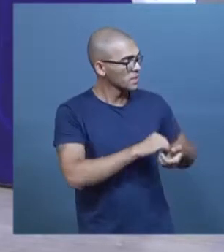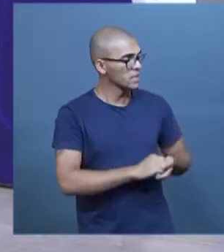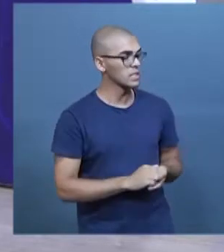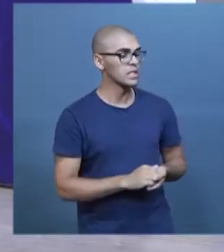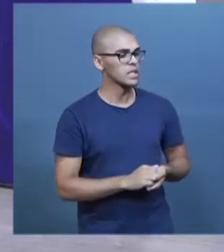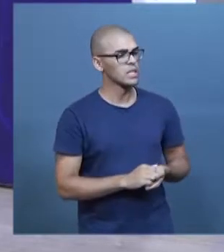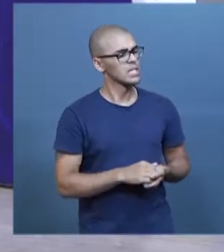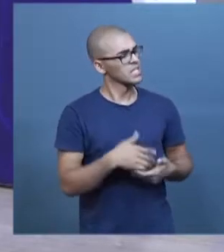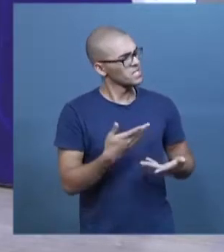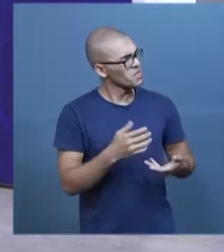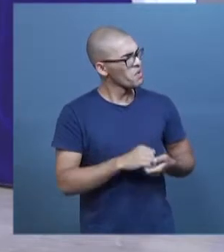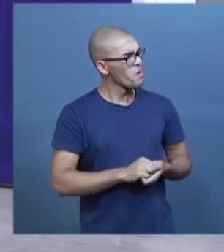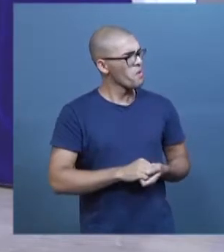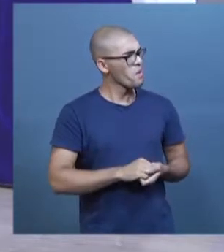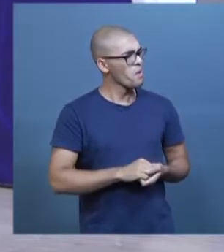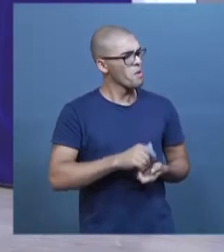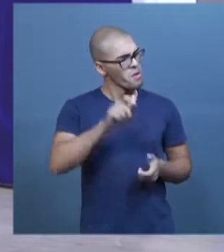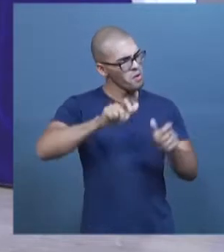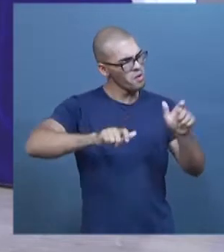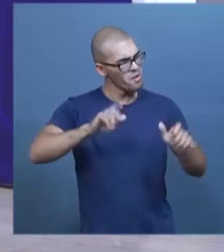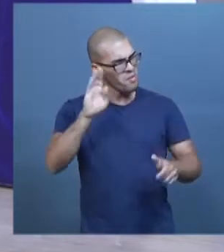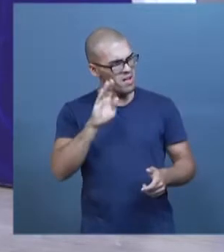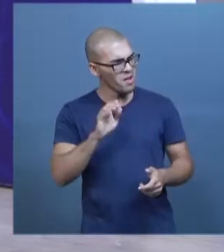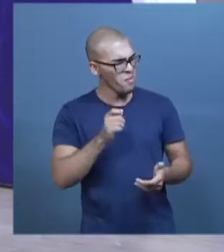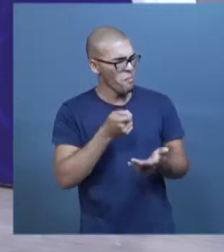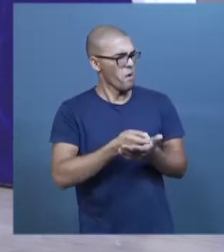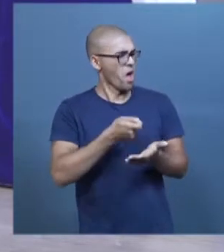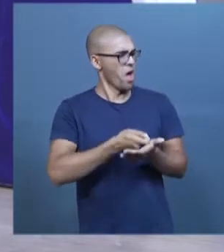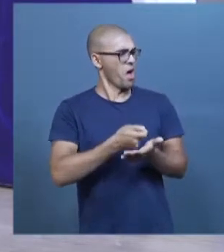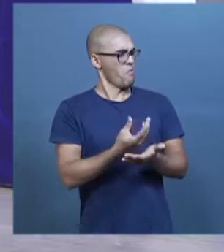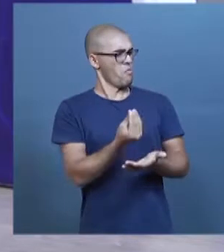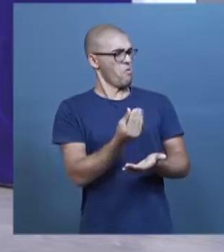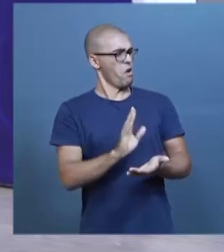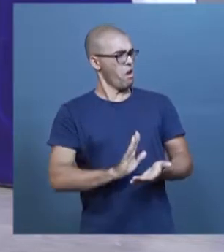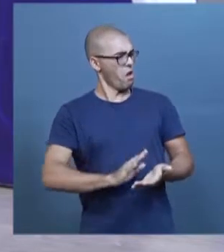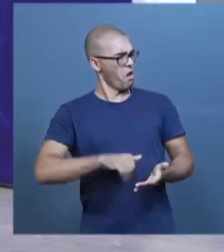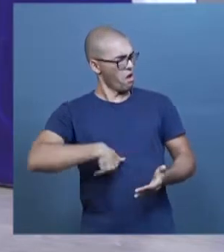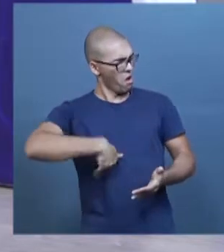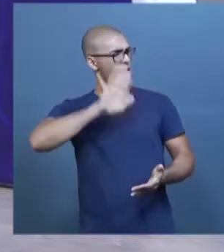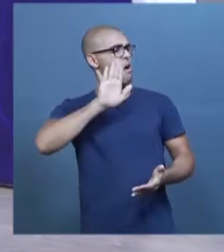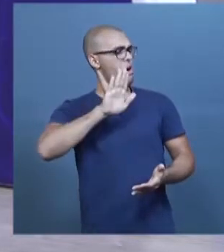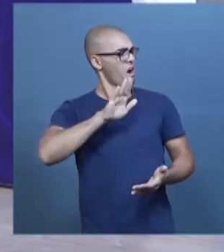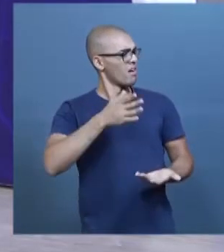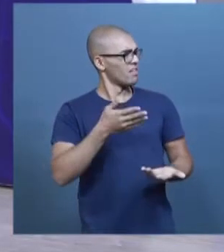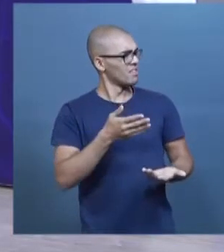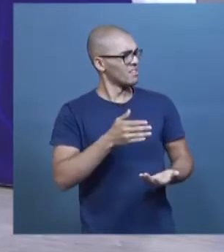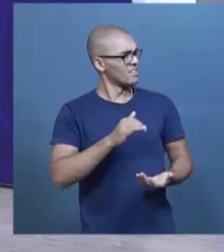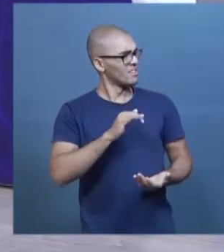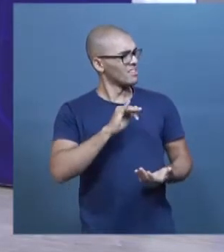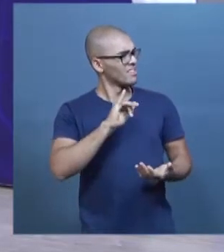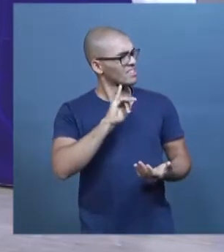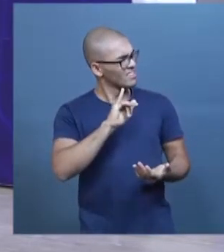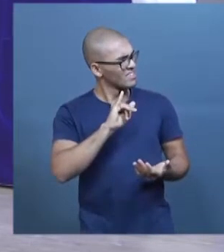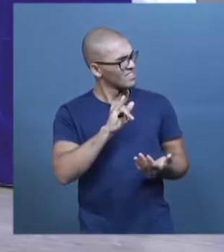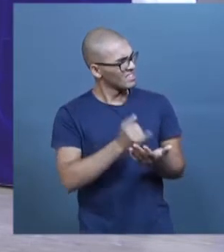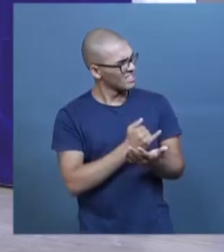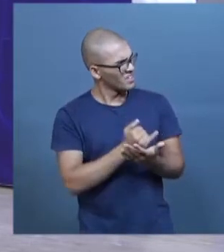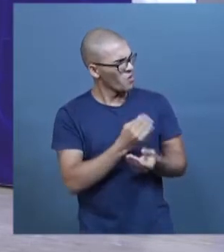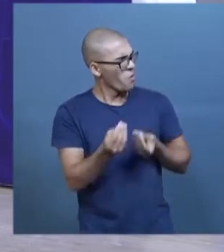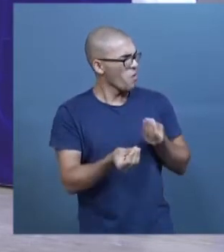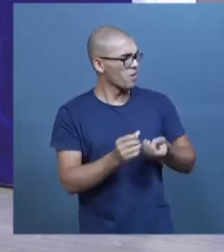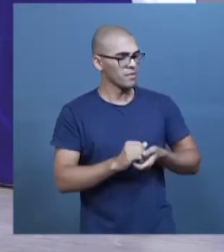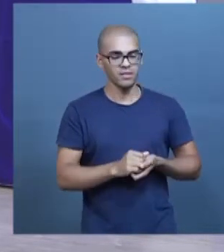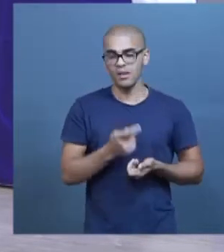Afinal, o brasileiro paga ou não muitos impostos no país? Então, Júnior, falar que não